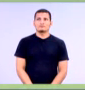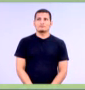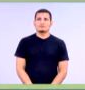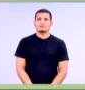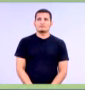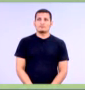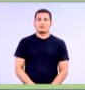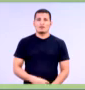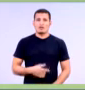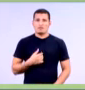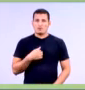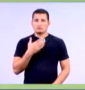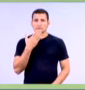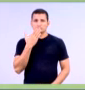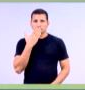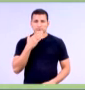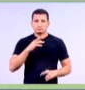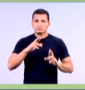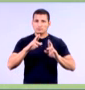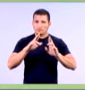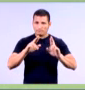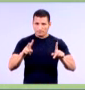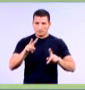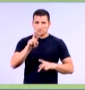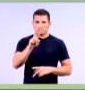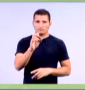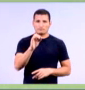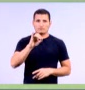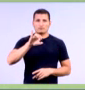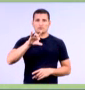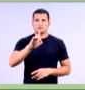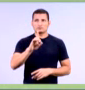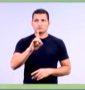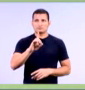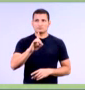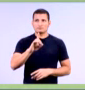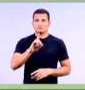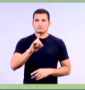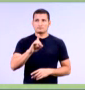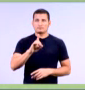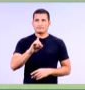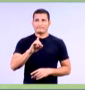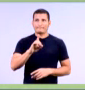se meu tipo é diferente de void, como falei, ele é diferente.